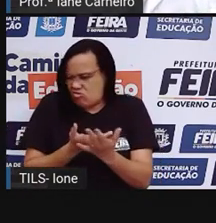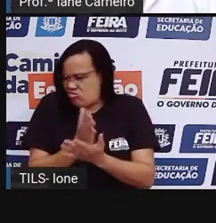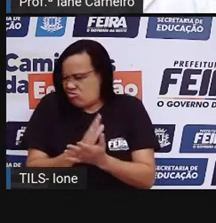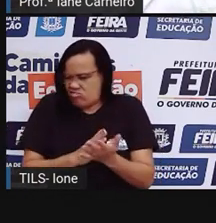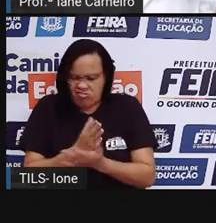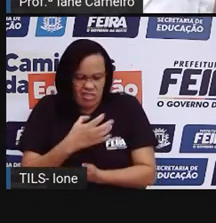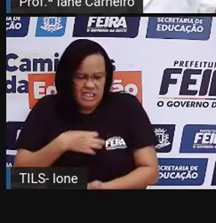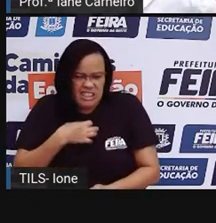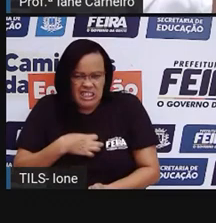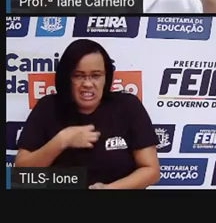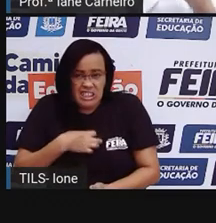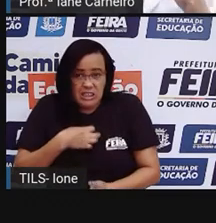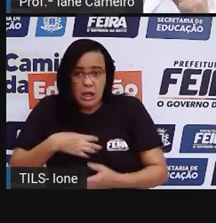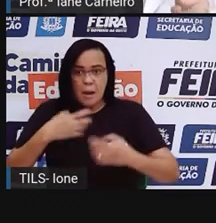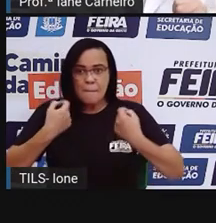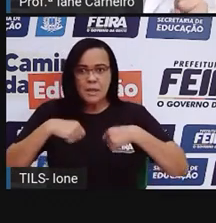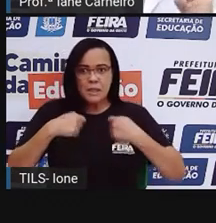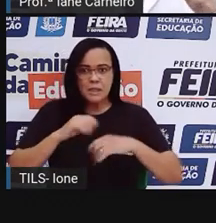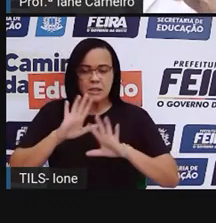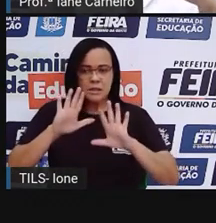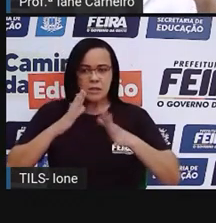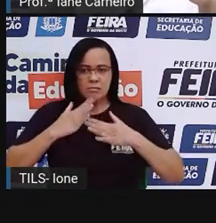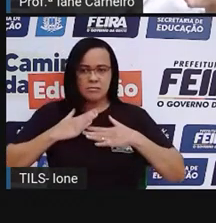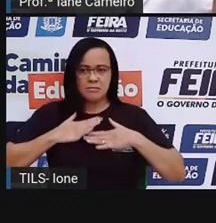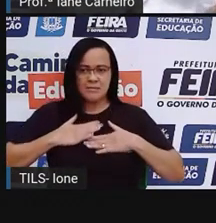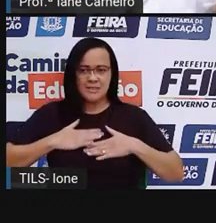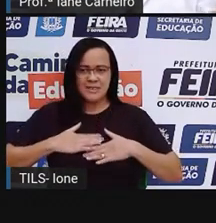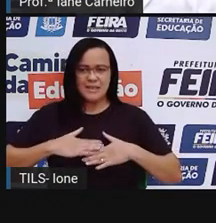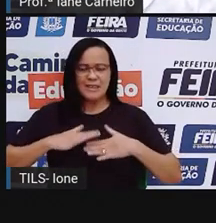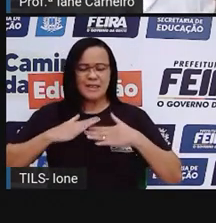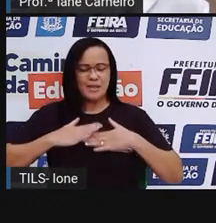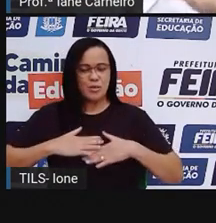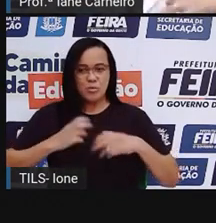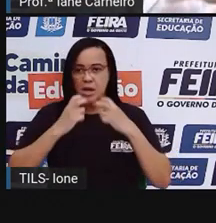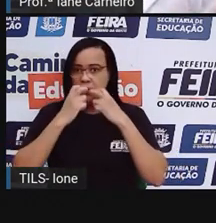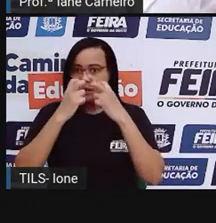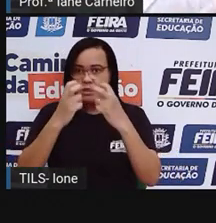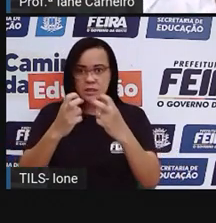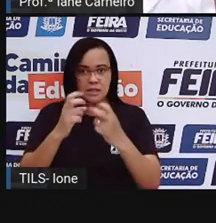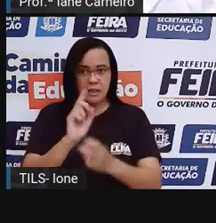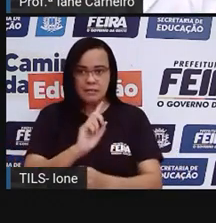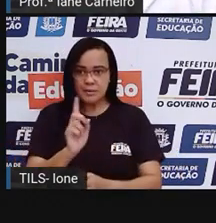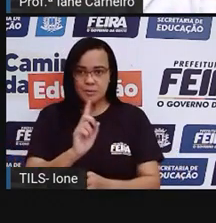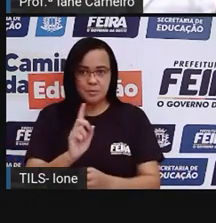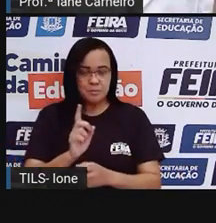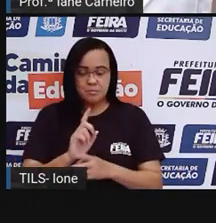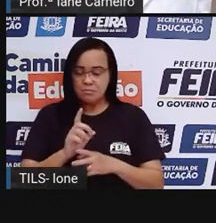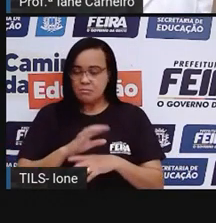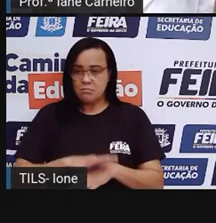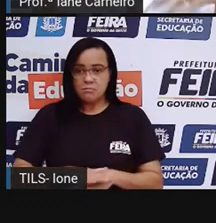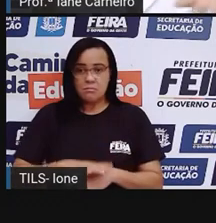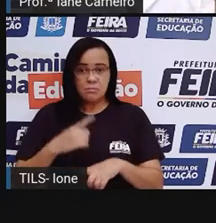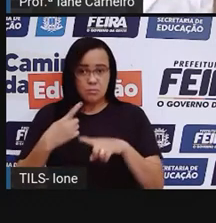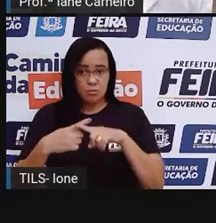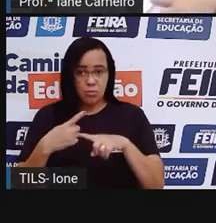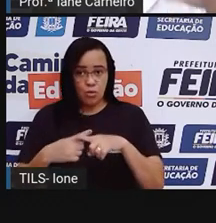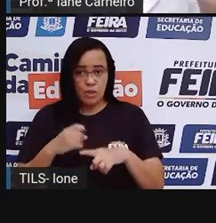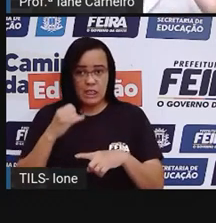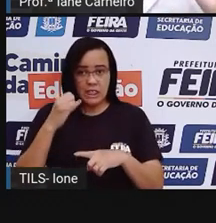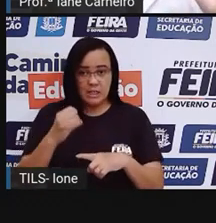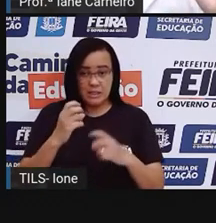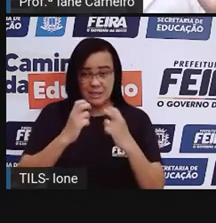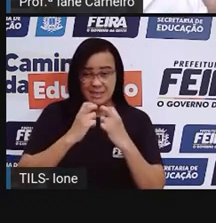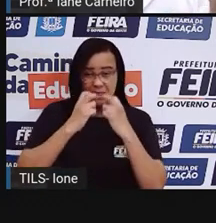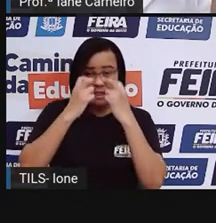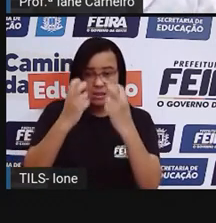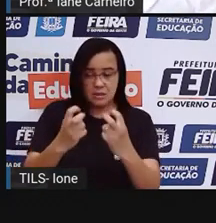coisa, que a gente precisa se acalmar, né? Não gritar, porque quando a gente grita, o nosso corpo ele não recebe